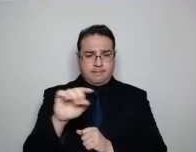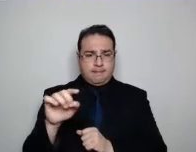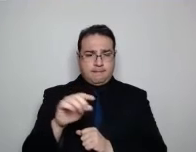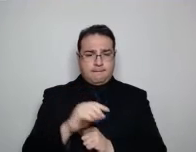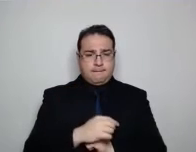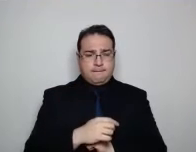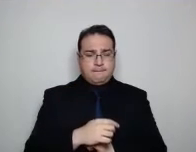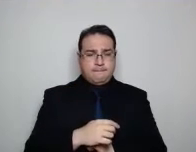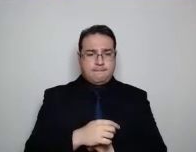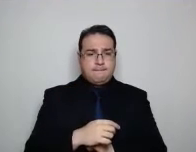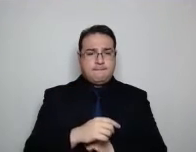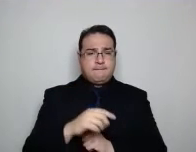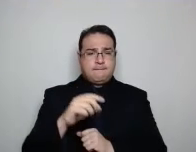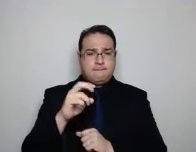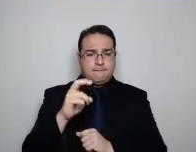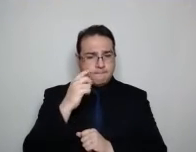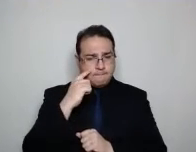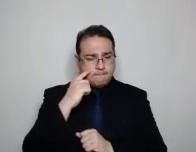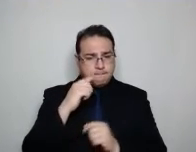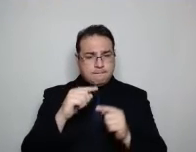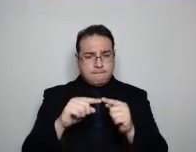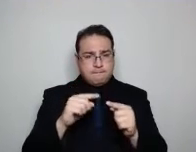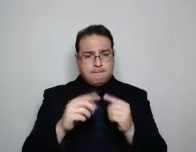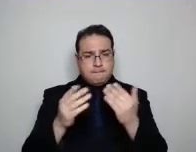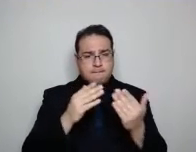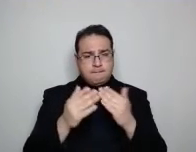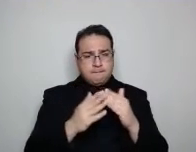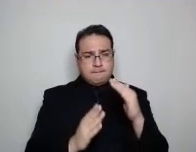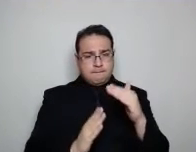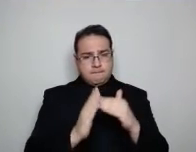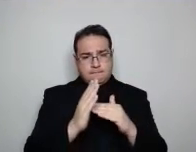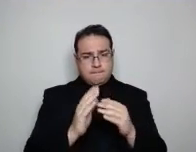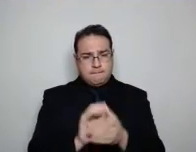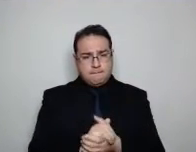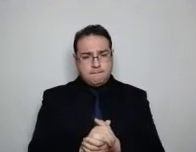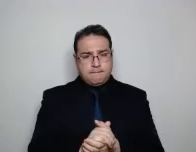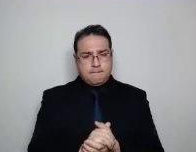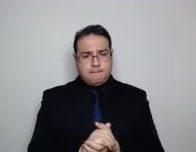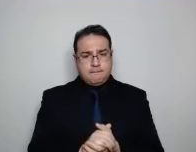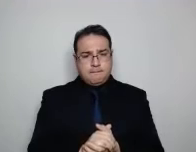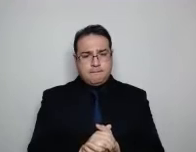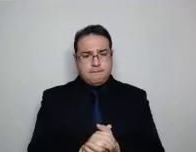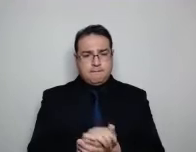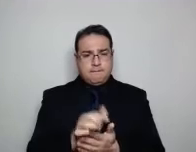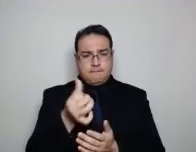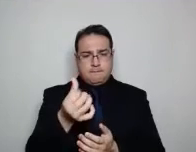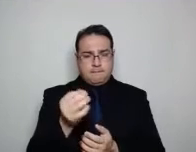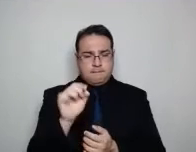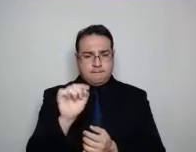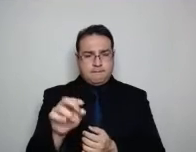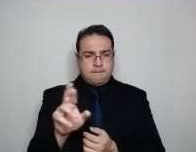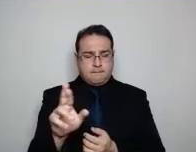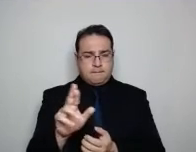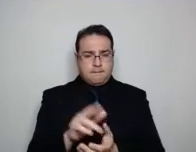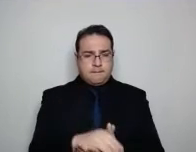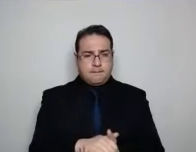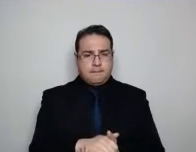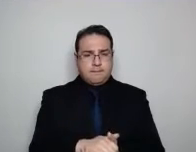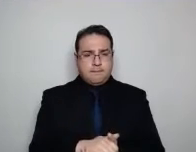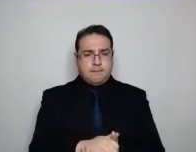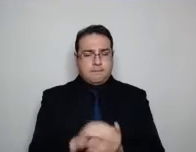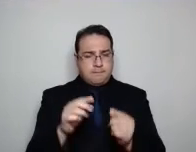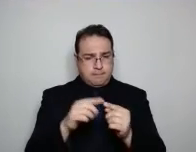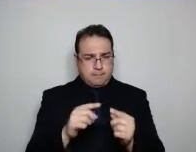R$500 mil, quanto a dela ultrapassou aí os R$60 mil. Então, os